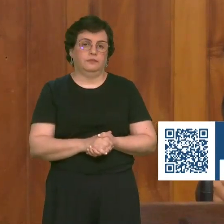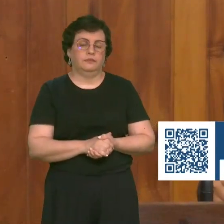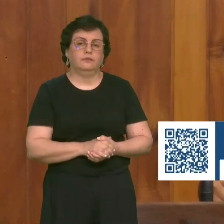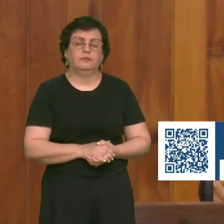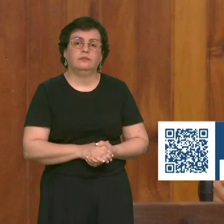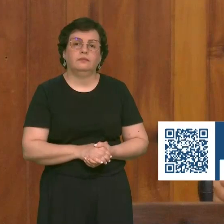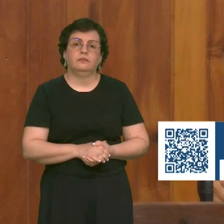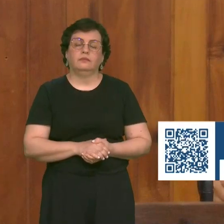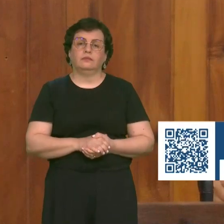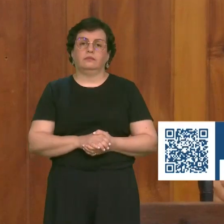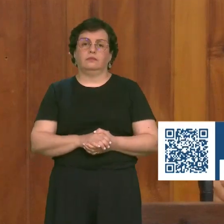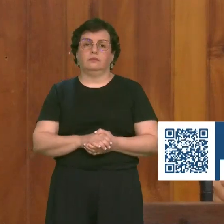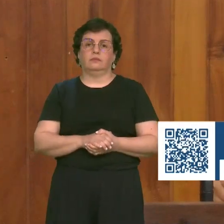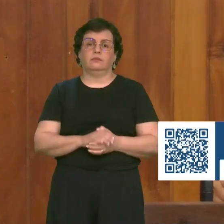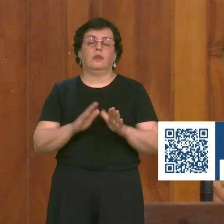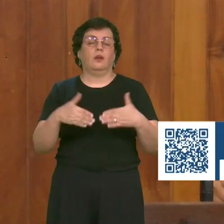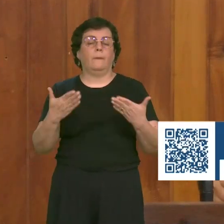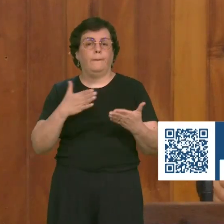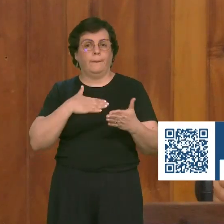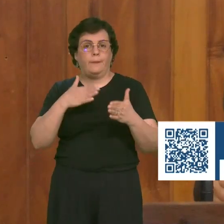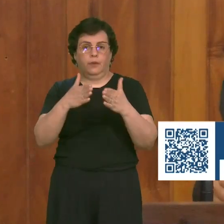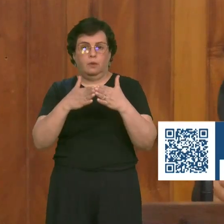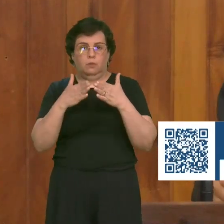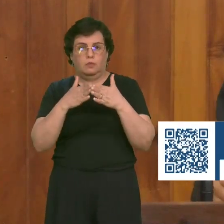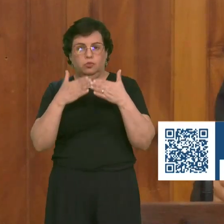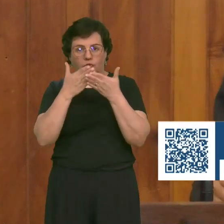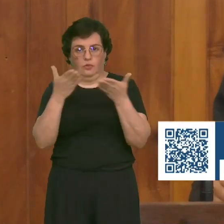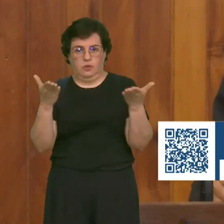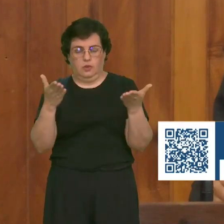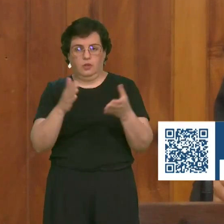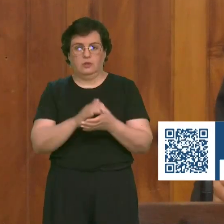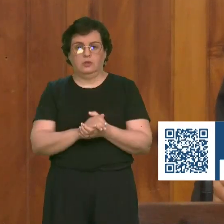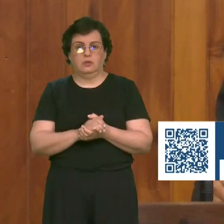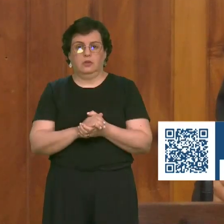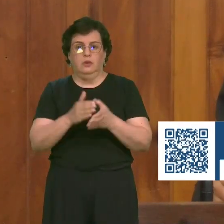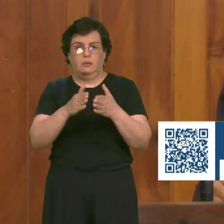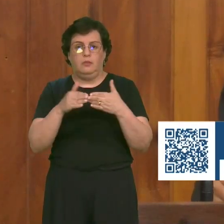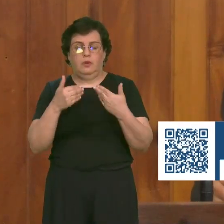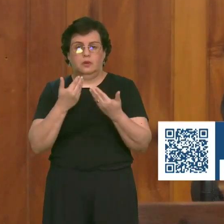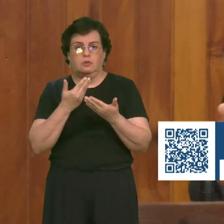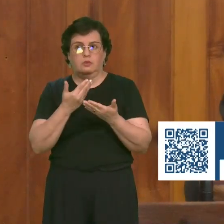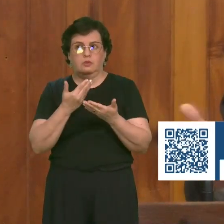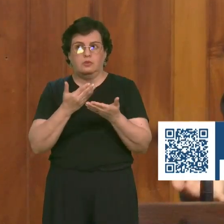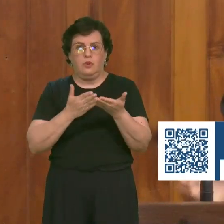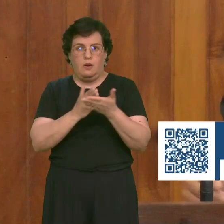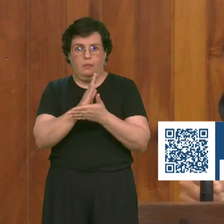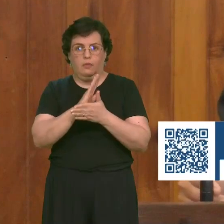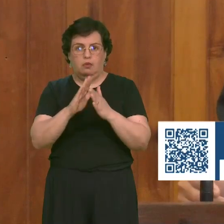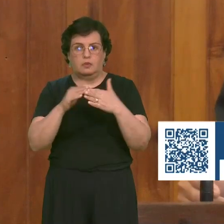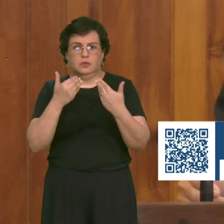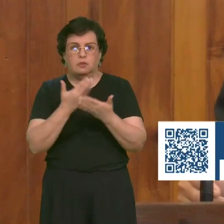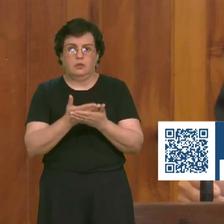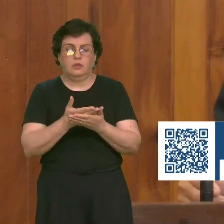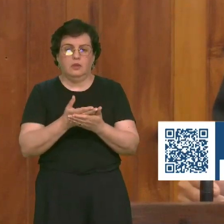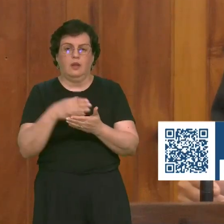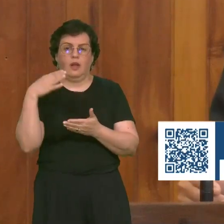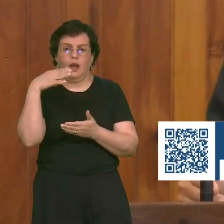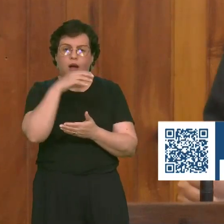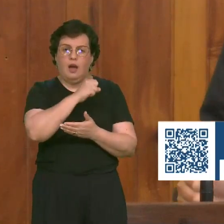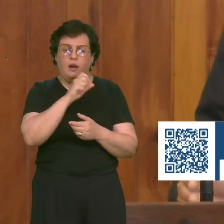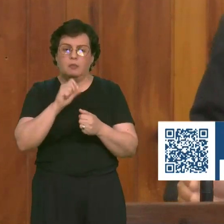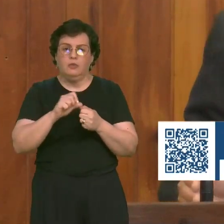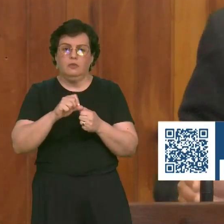da Saúde então é essa minha solicitação solicito aprovação do requerimento e que tão logo façam essa